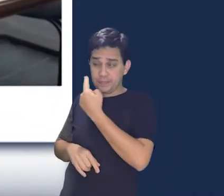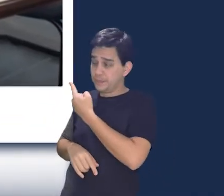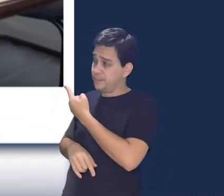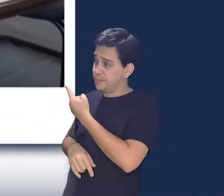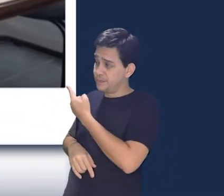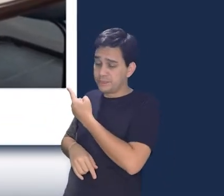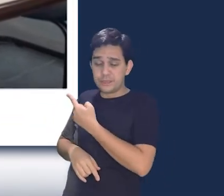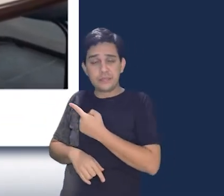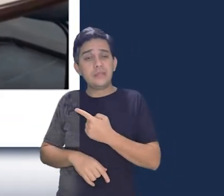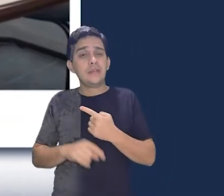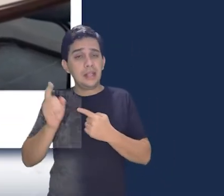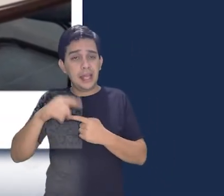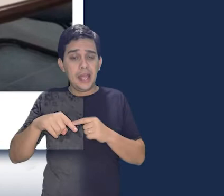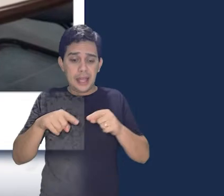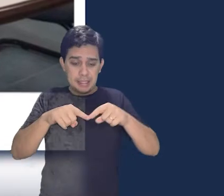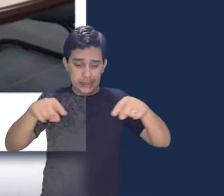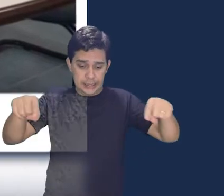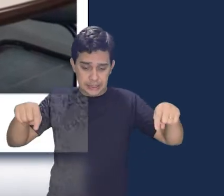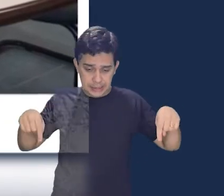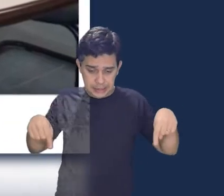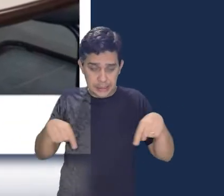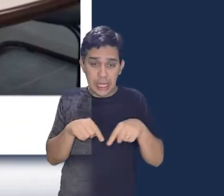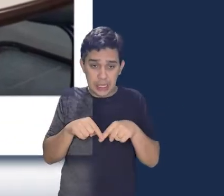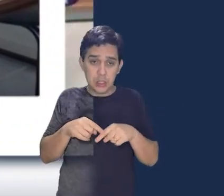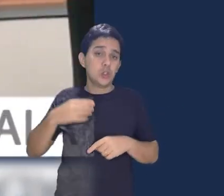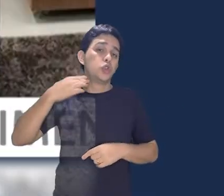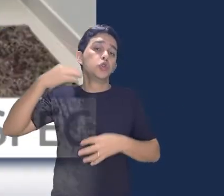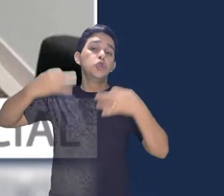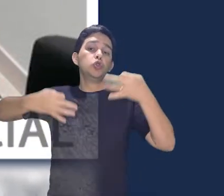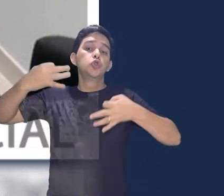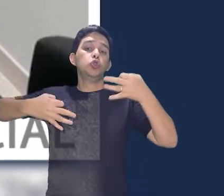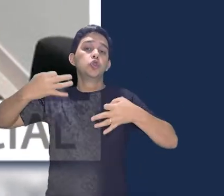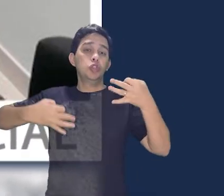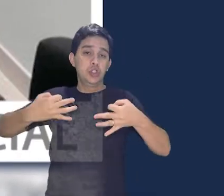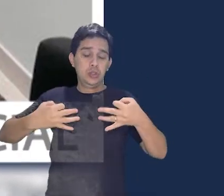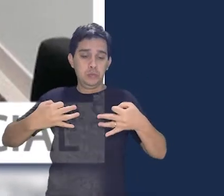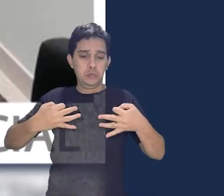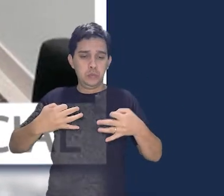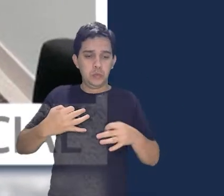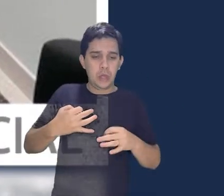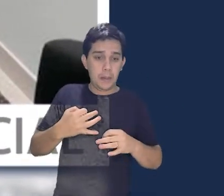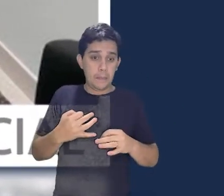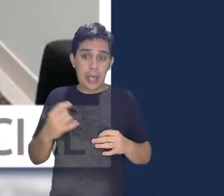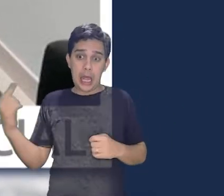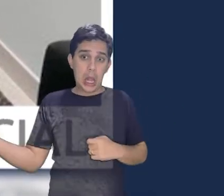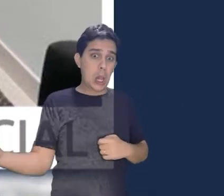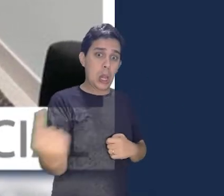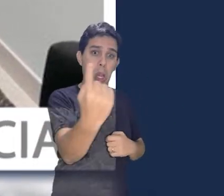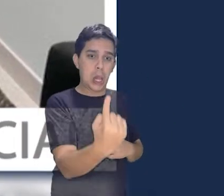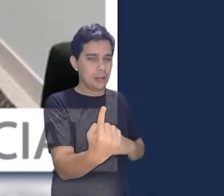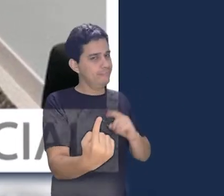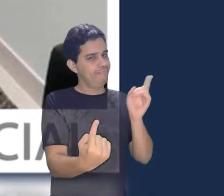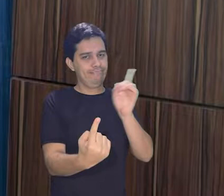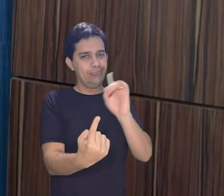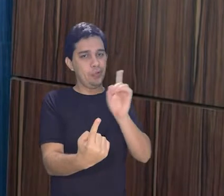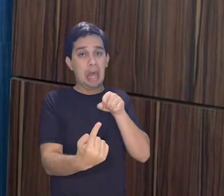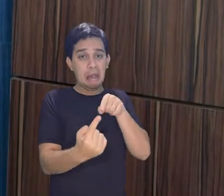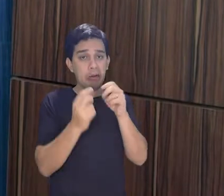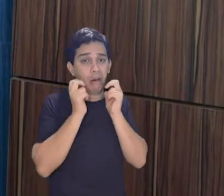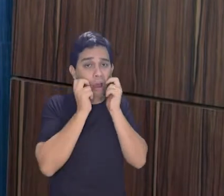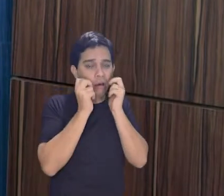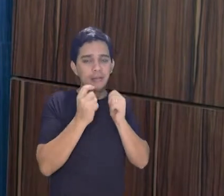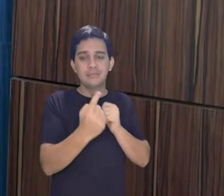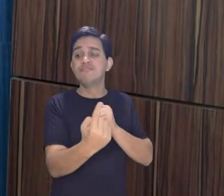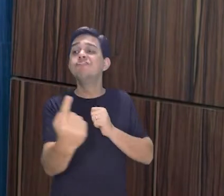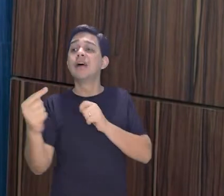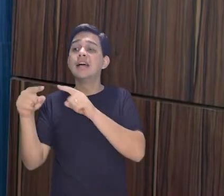ouvida com auxílio e apoio de um técnico. Mas, se a gente pensar a realidade das várias criminais e das várias outras competências em geral, antes